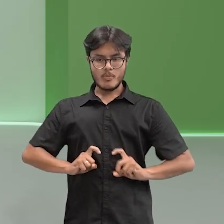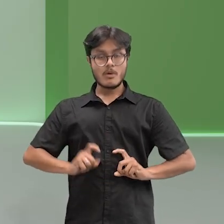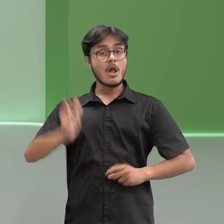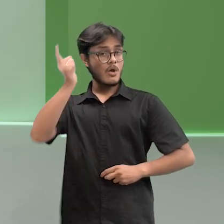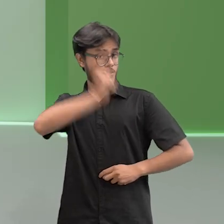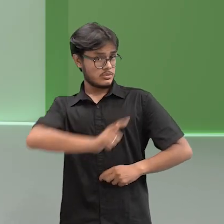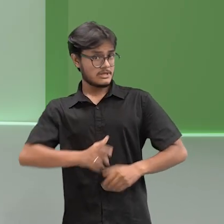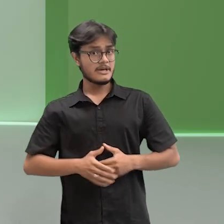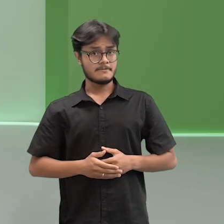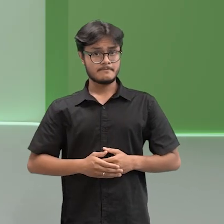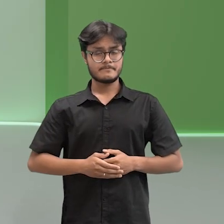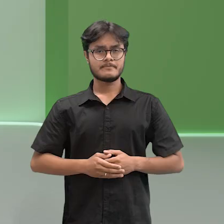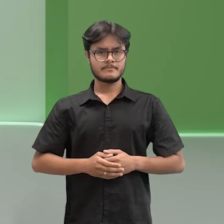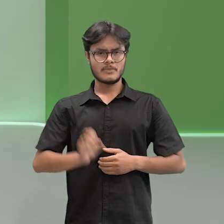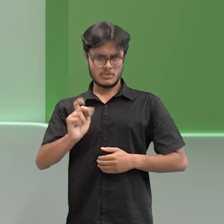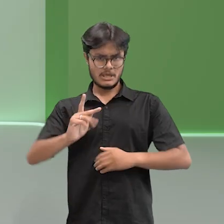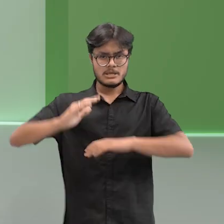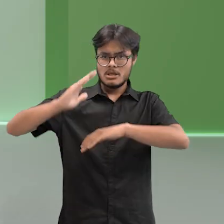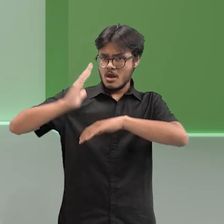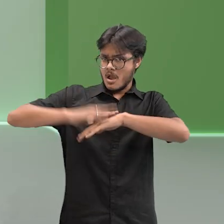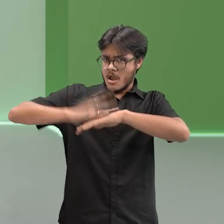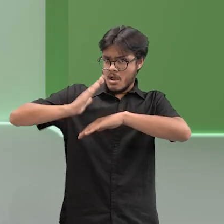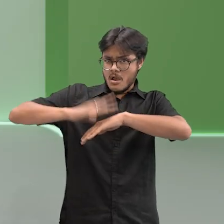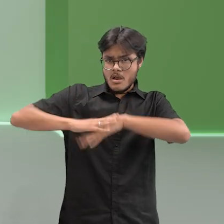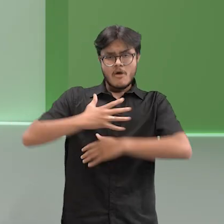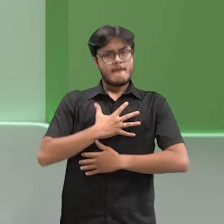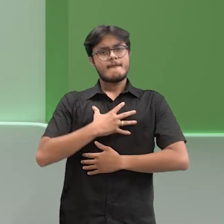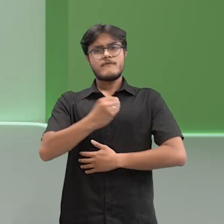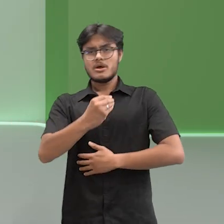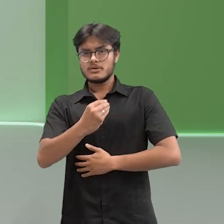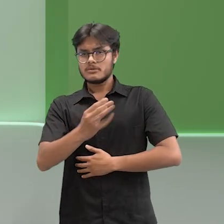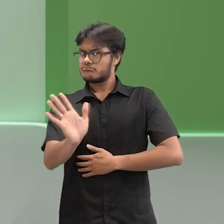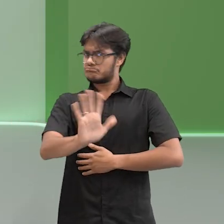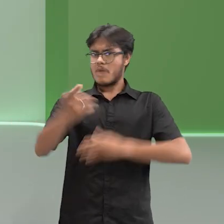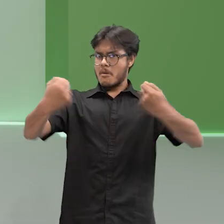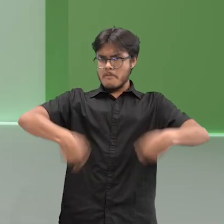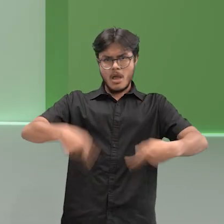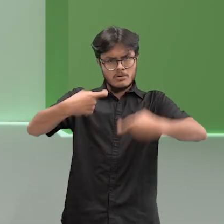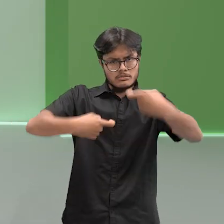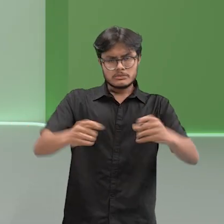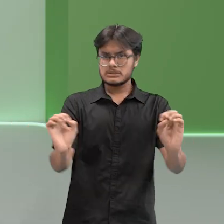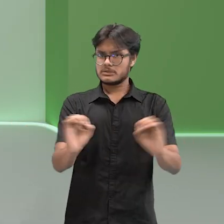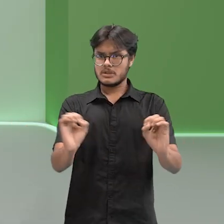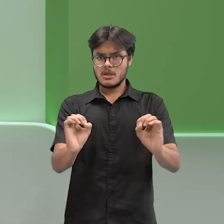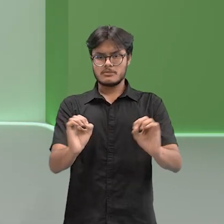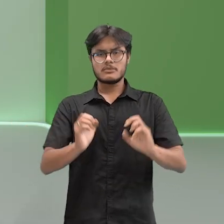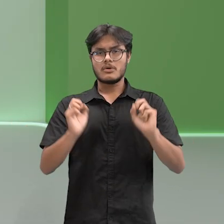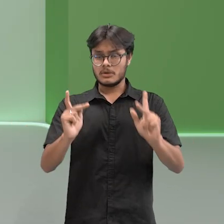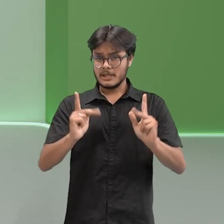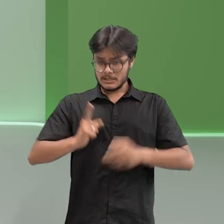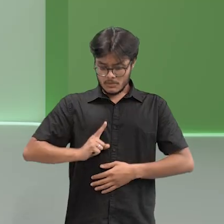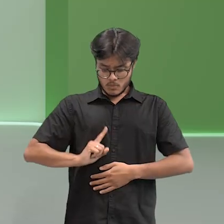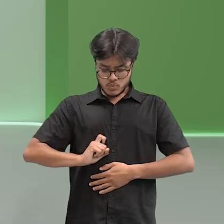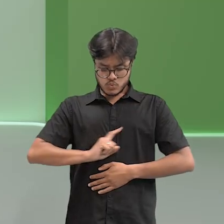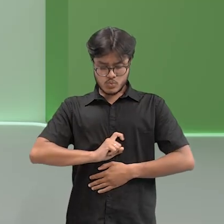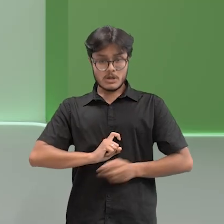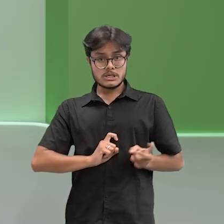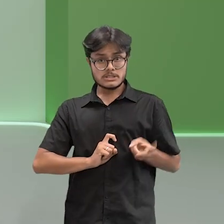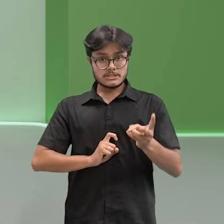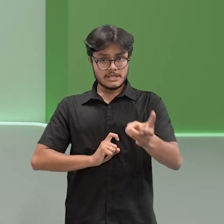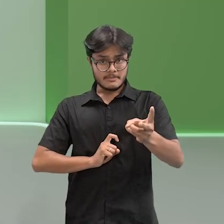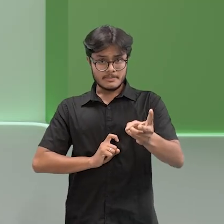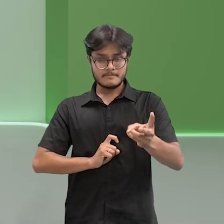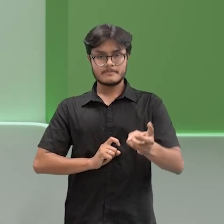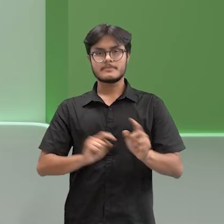a reprodução sexuada, a gente chama esse hospedeiro de hospedeiro definitivo. E como o ciclo da